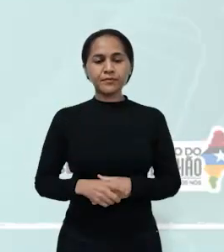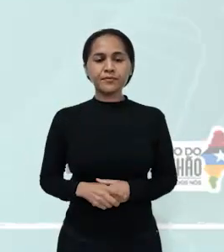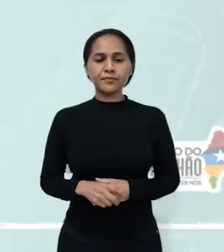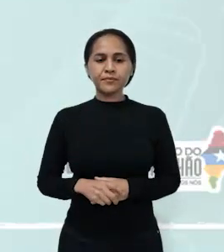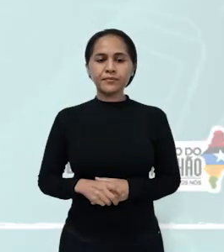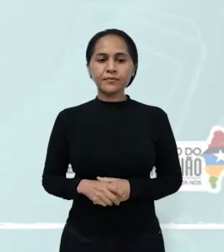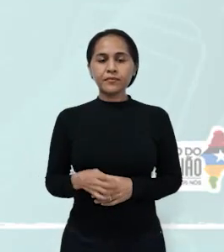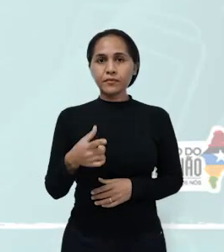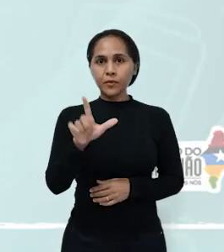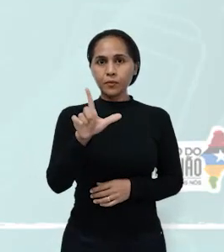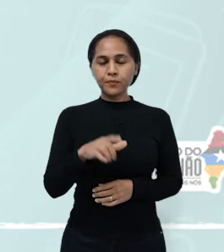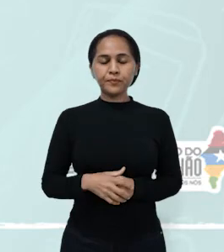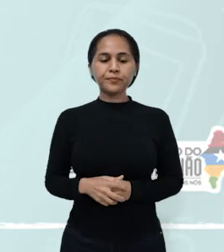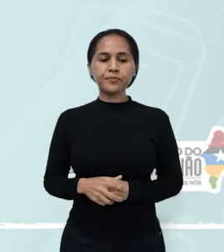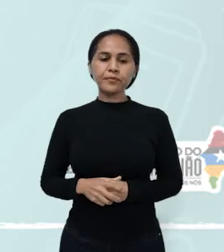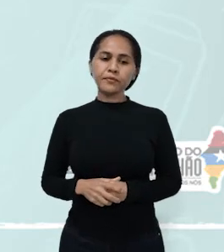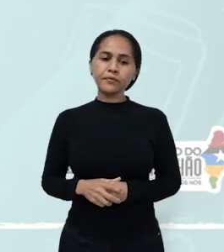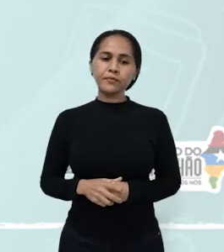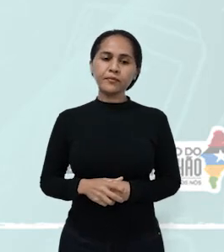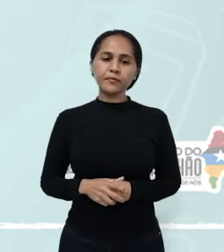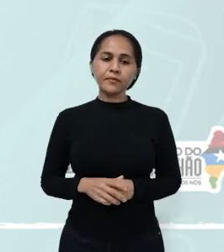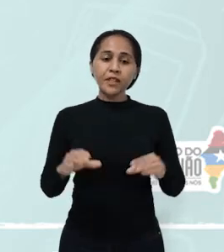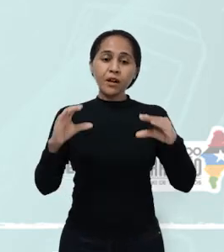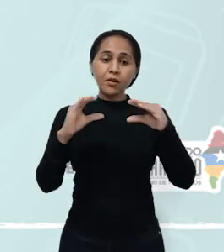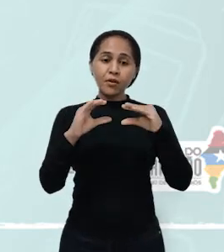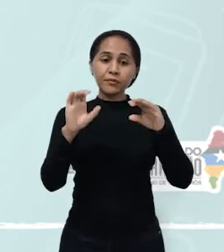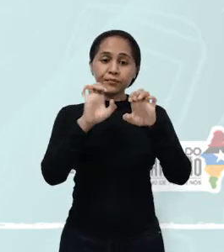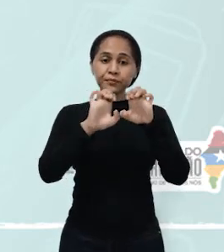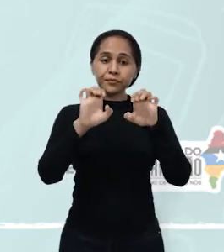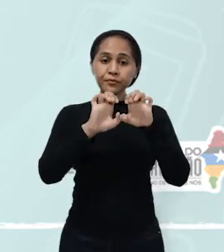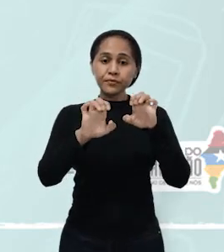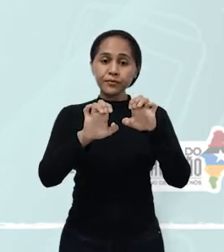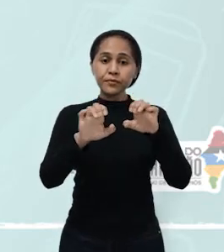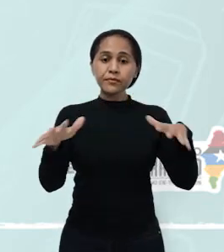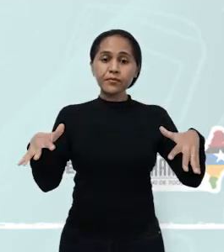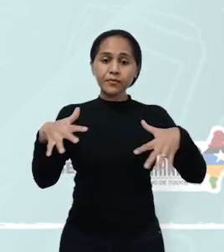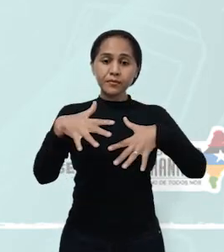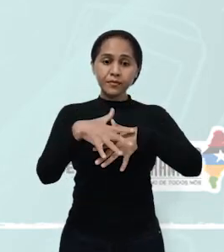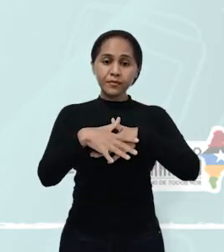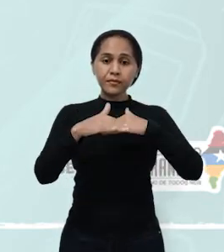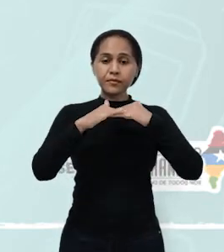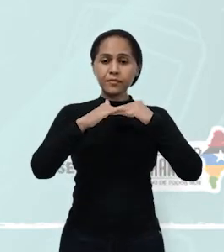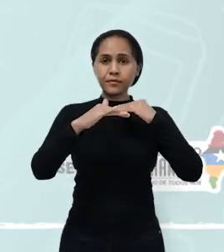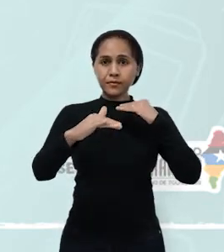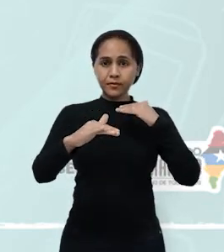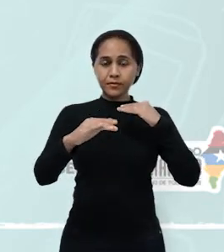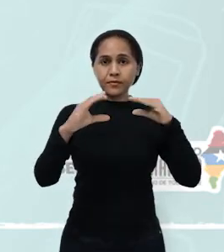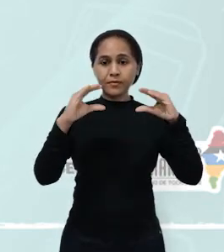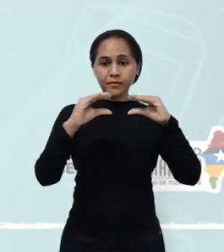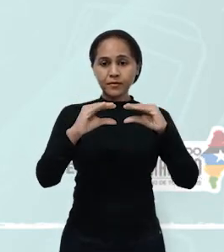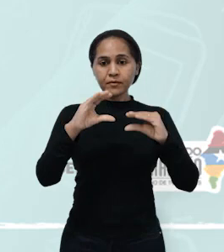Bom, mais uma questão. Escreva as fórmulas estruturais dos isômeros planos de fórmula